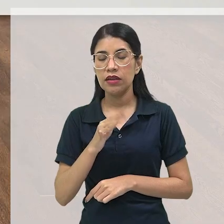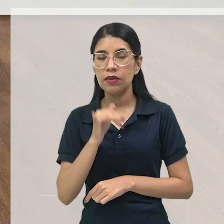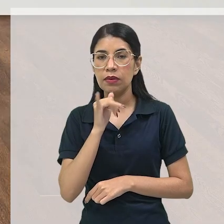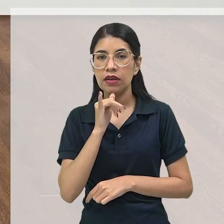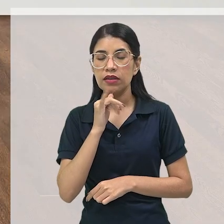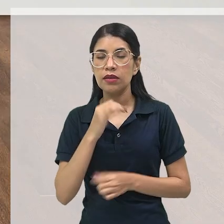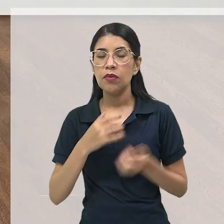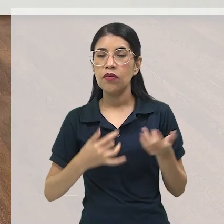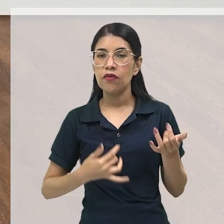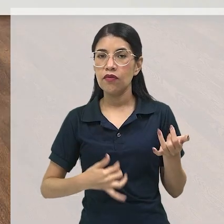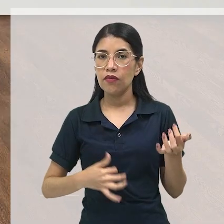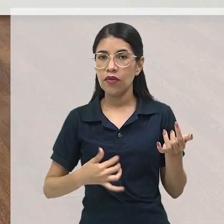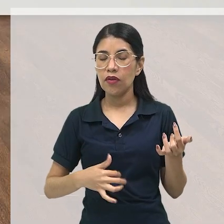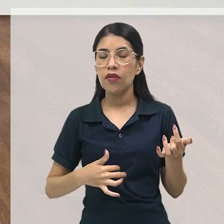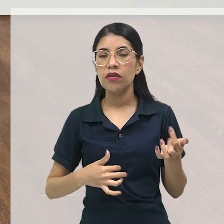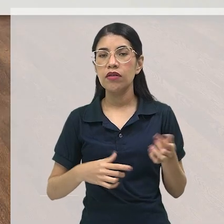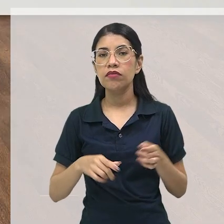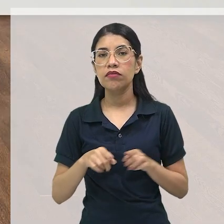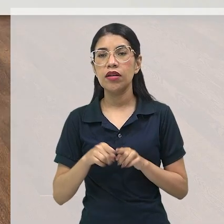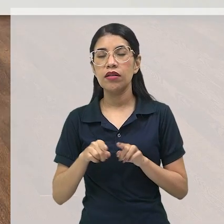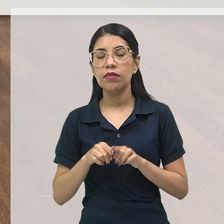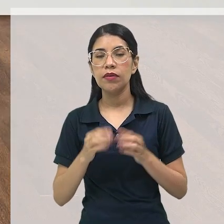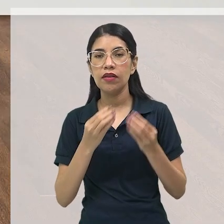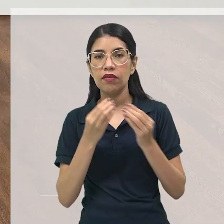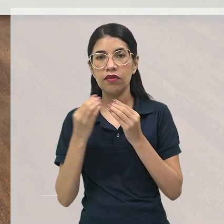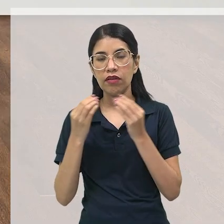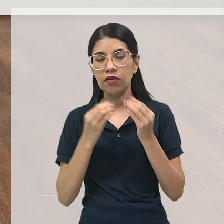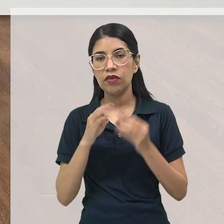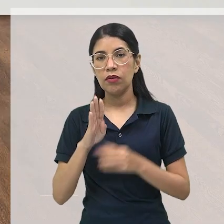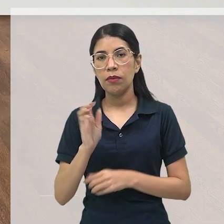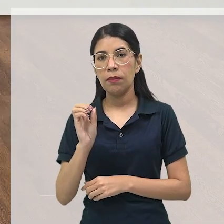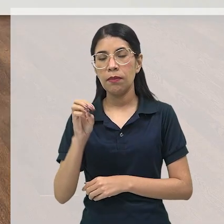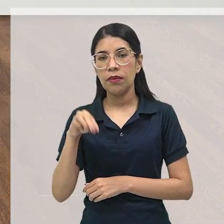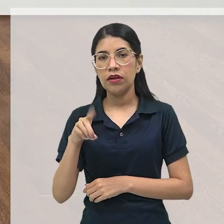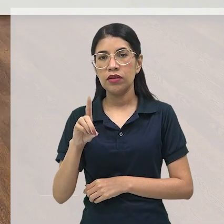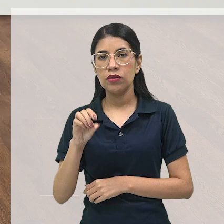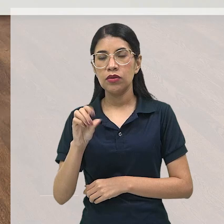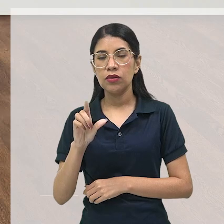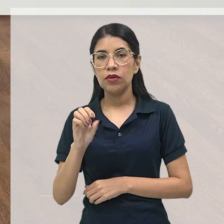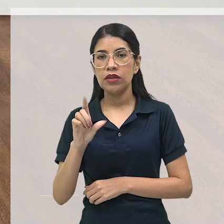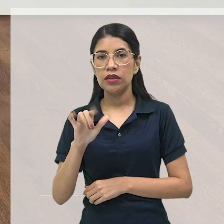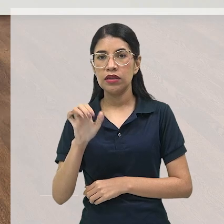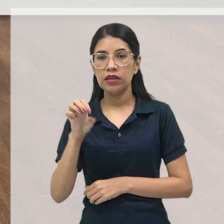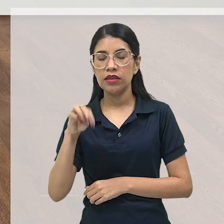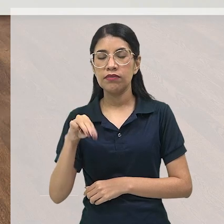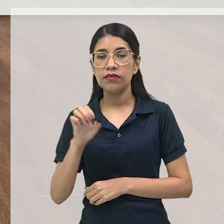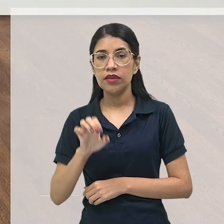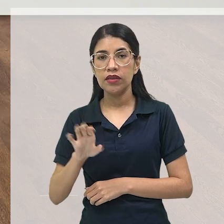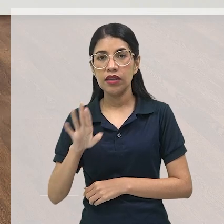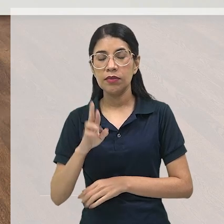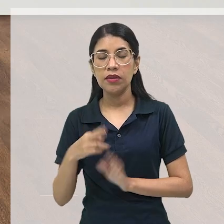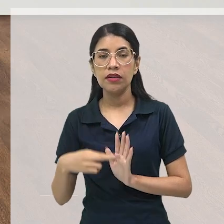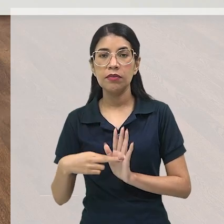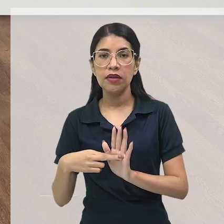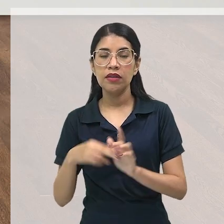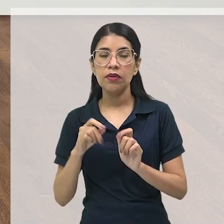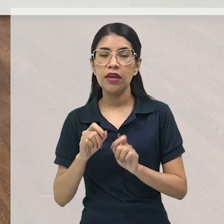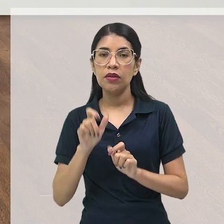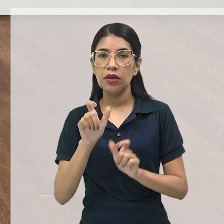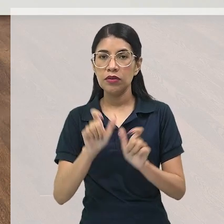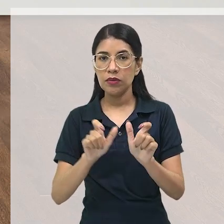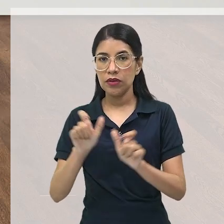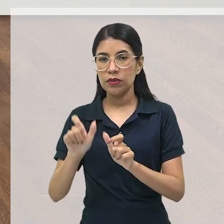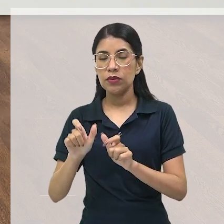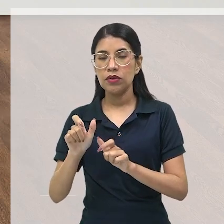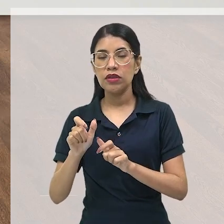como violão, a flauta e o bandolim. Então a gente tem, até aqui nessa imagem, tem a representação